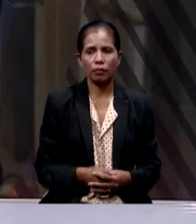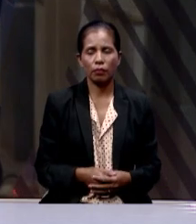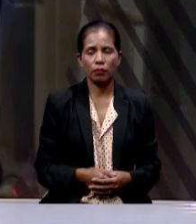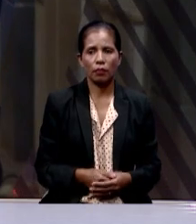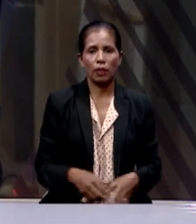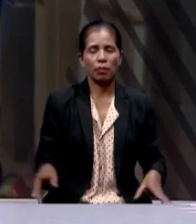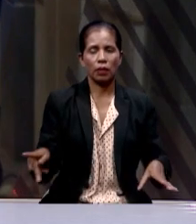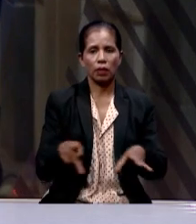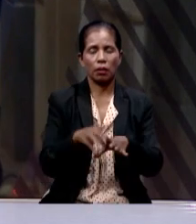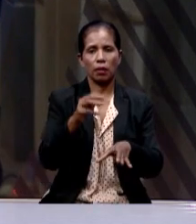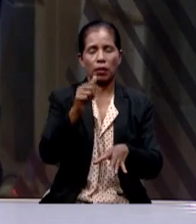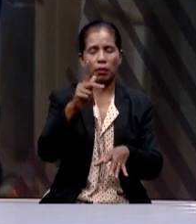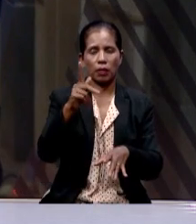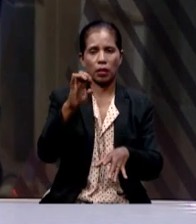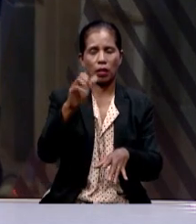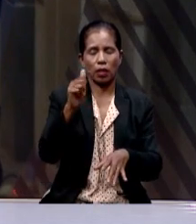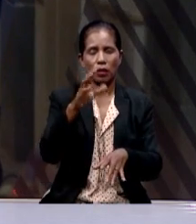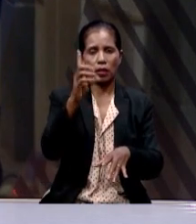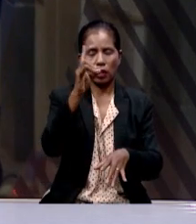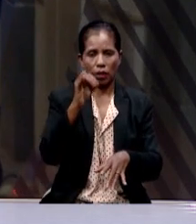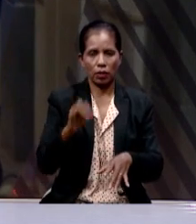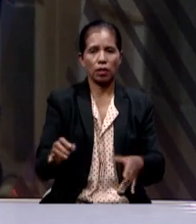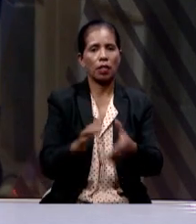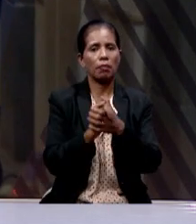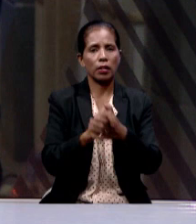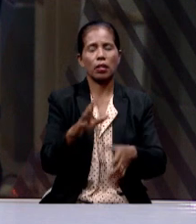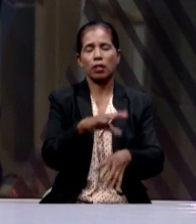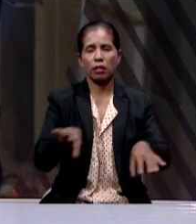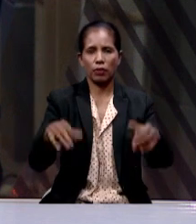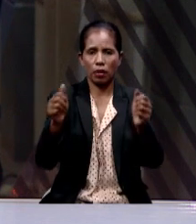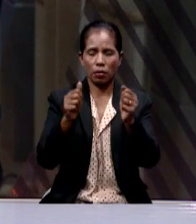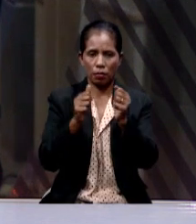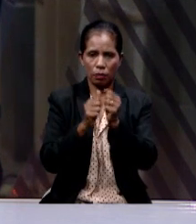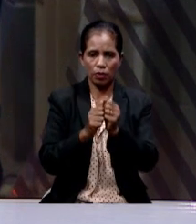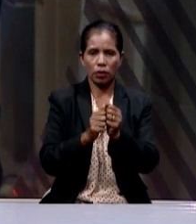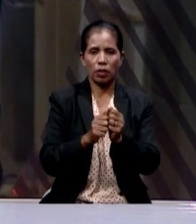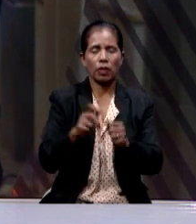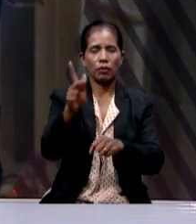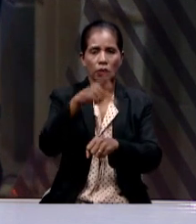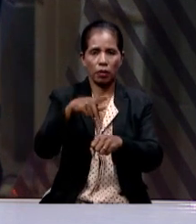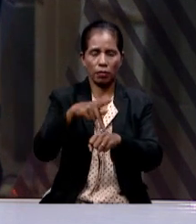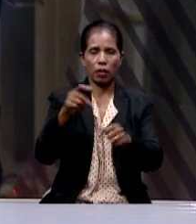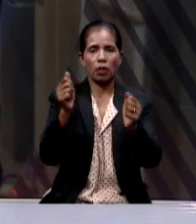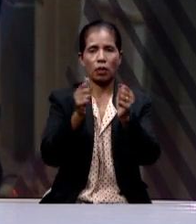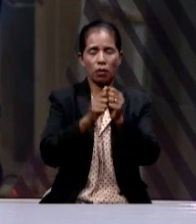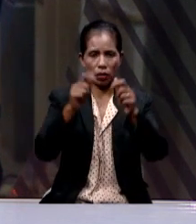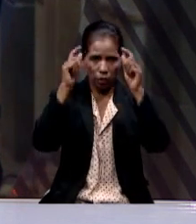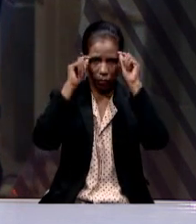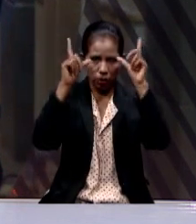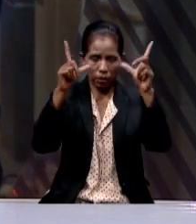Prezensa Manny Pacquiao niang ihadili se hametin liután relasaun bilateral entre Filipina ho Timor